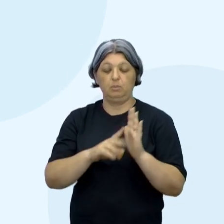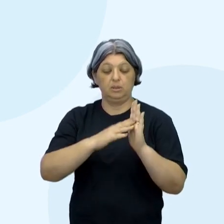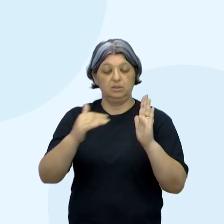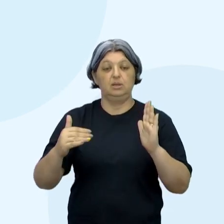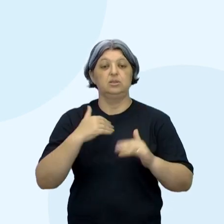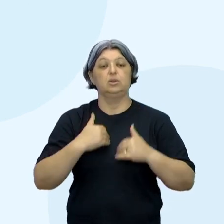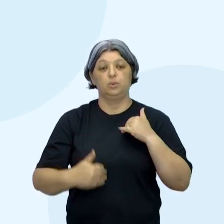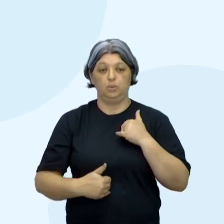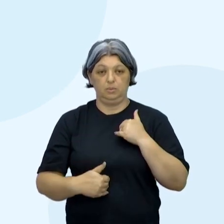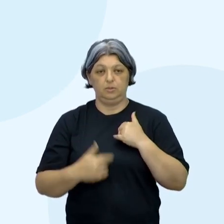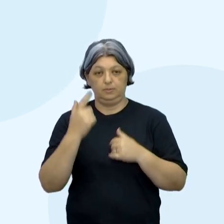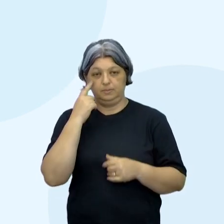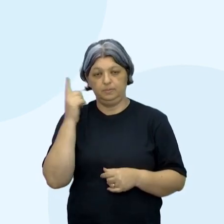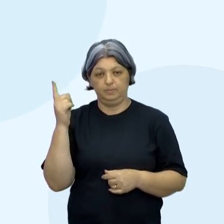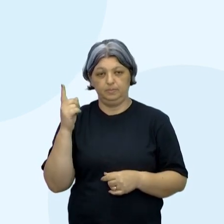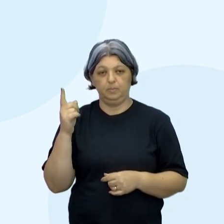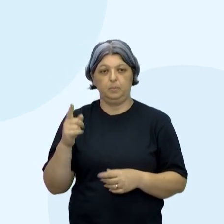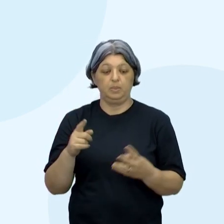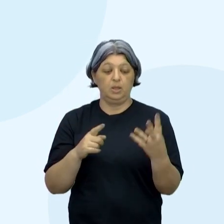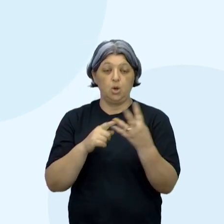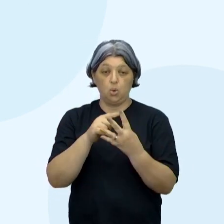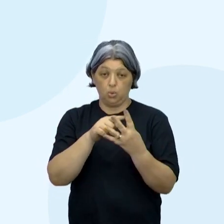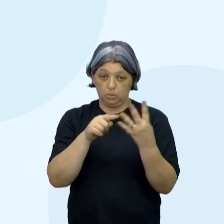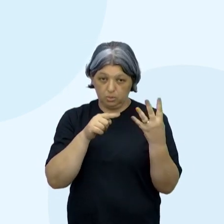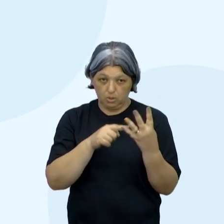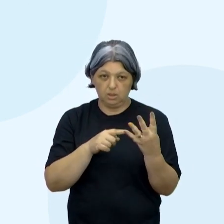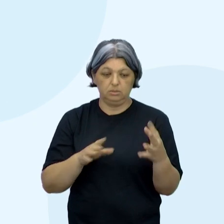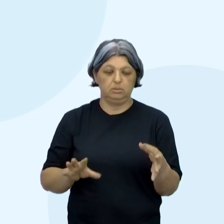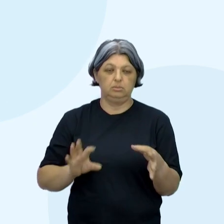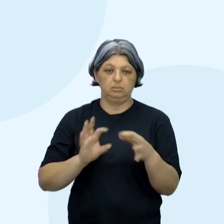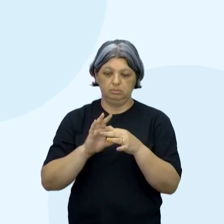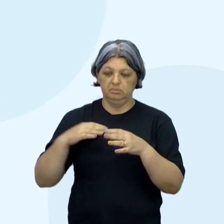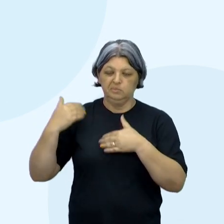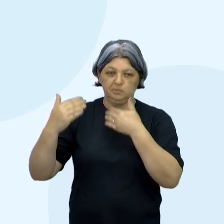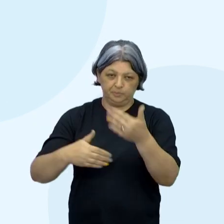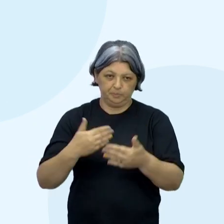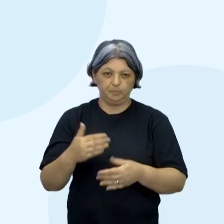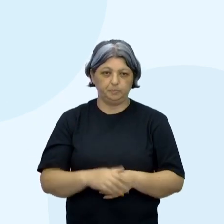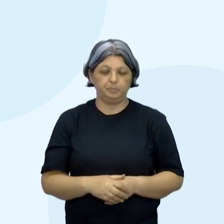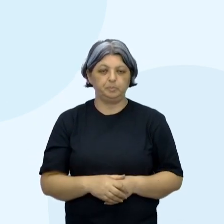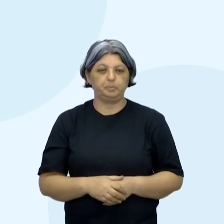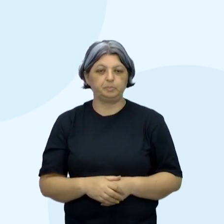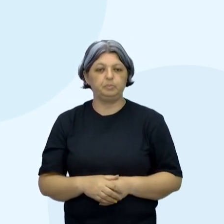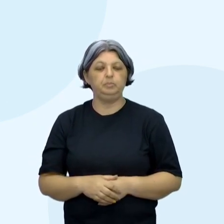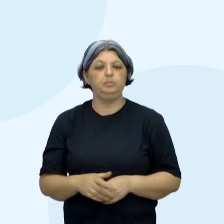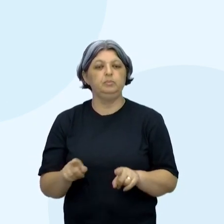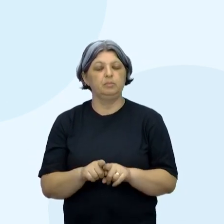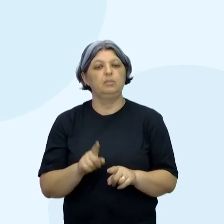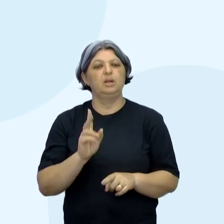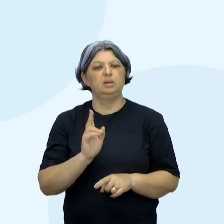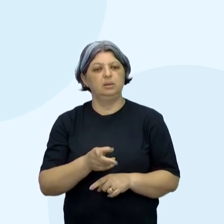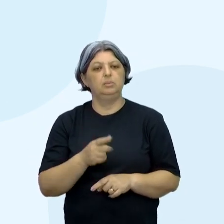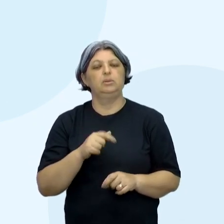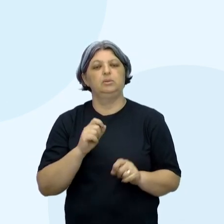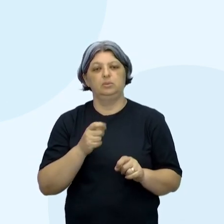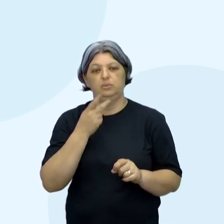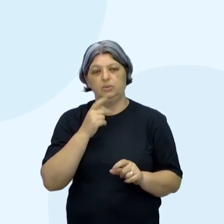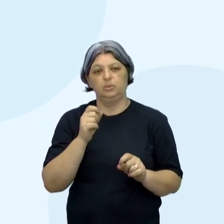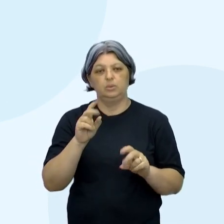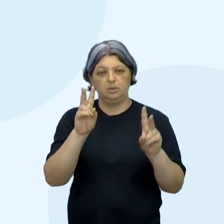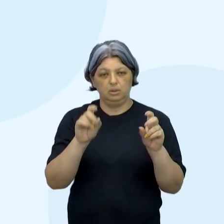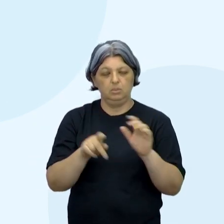onde assim, olha só, esses 4 componentes se encontraram ao longo do processo, certo? Falamos o tempo inteiro aqui, então, sobre o que